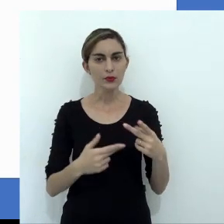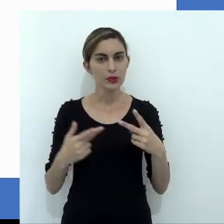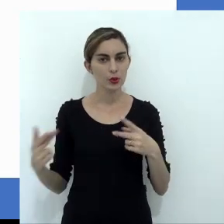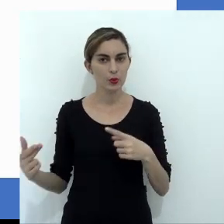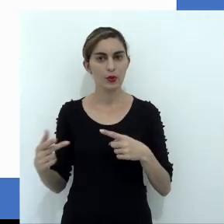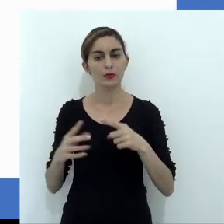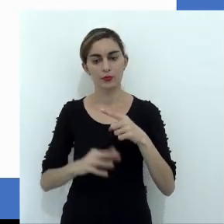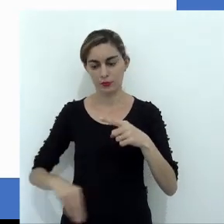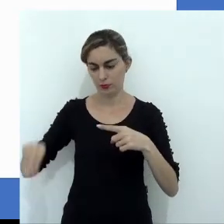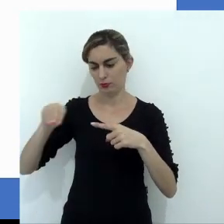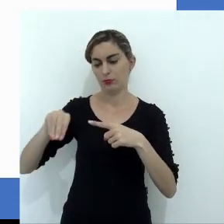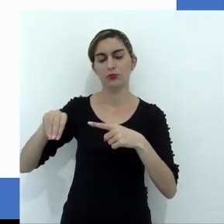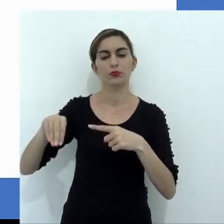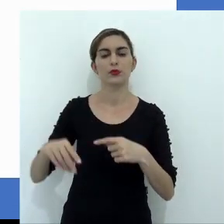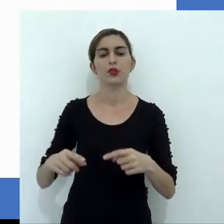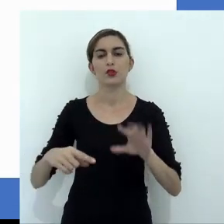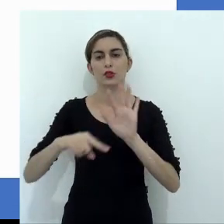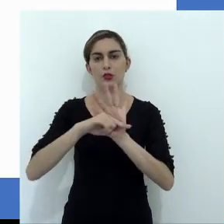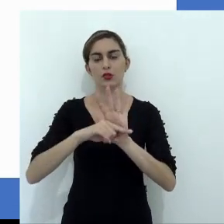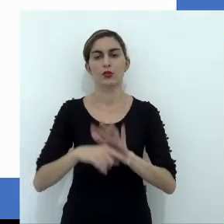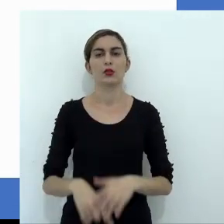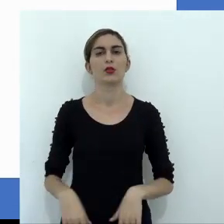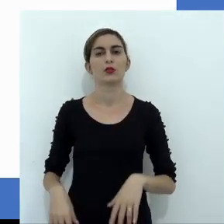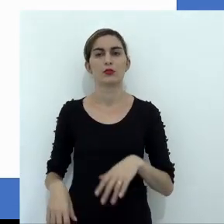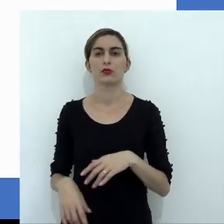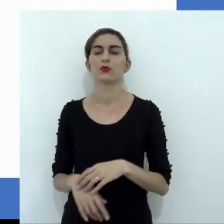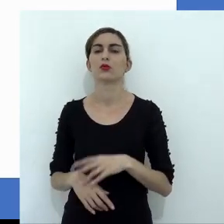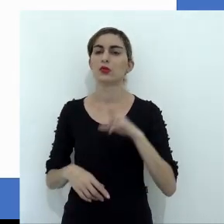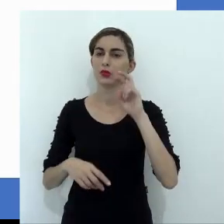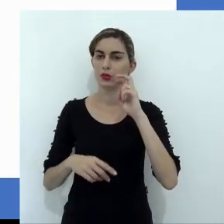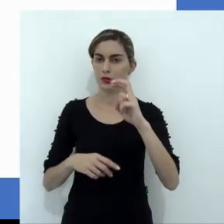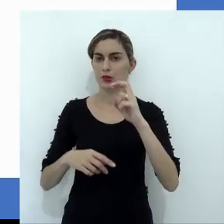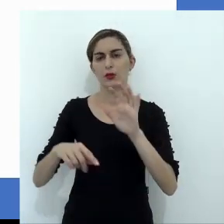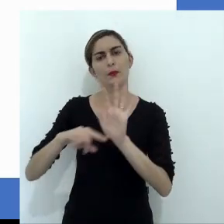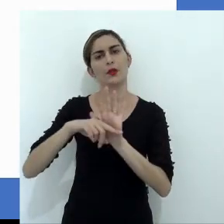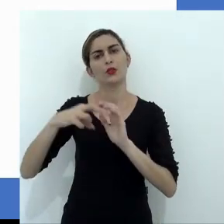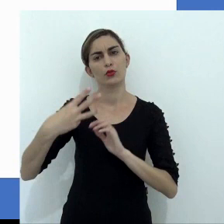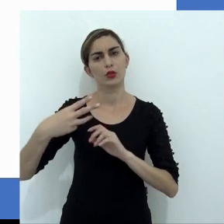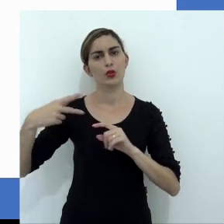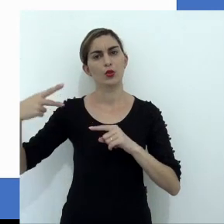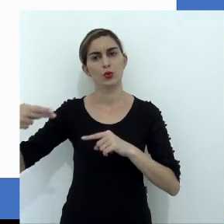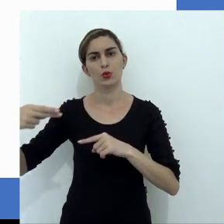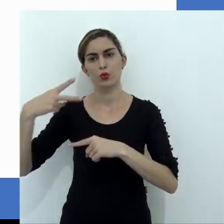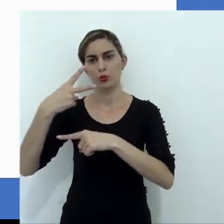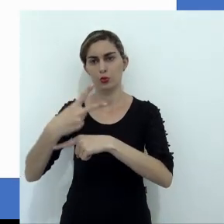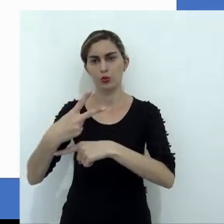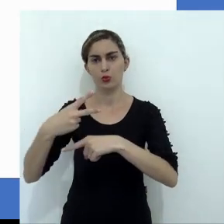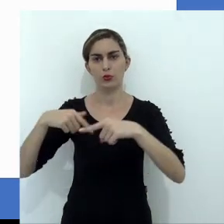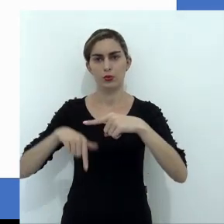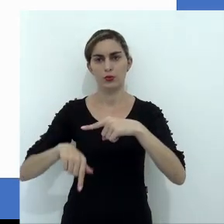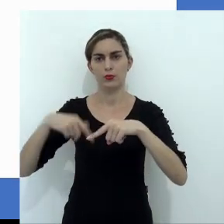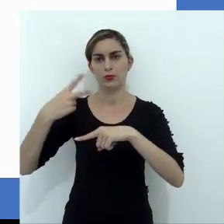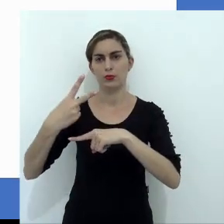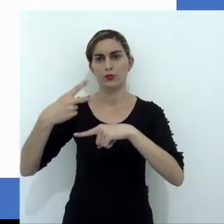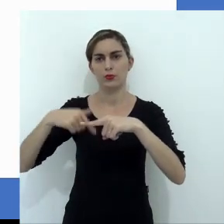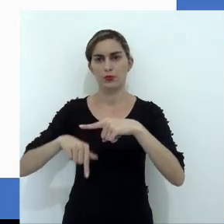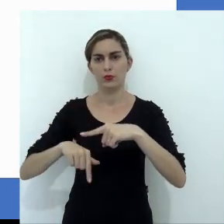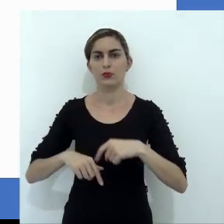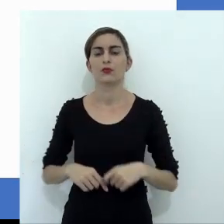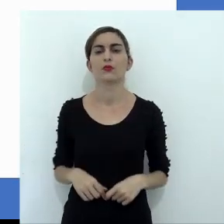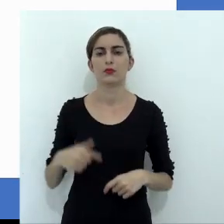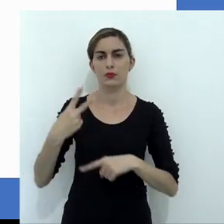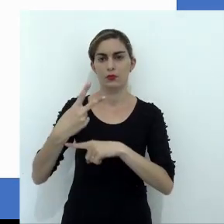iguais, a gente vai repetir e subtrair apenas os numeradores. 5 menos 3 é igual a 2. Então a gente resulta aí em